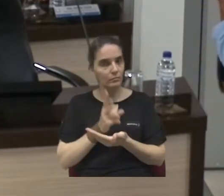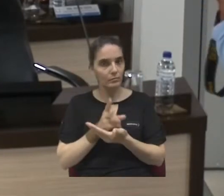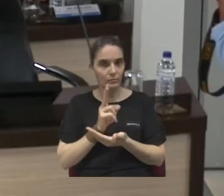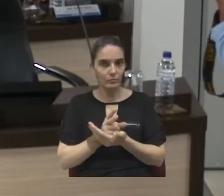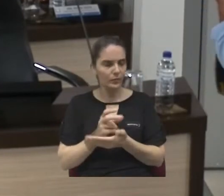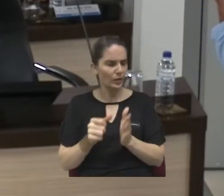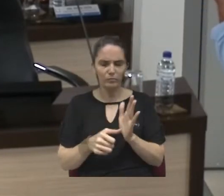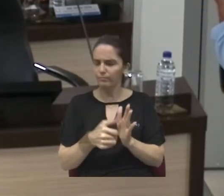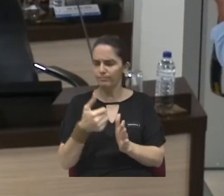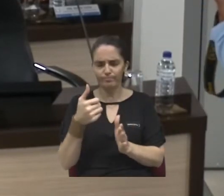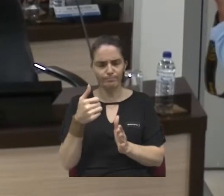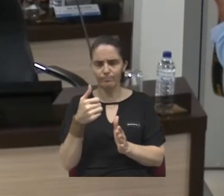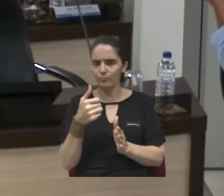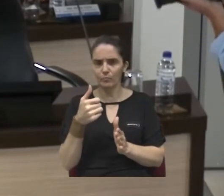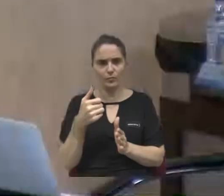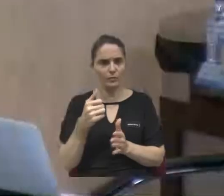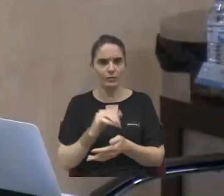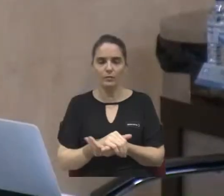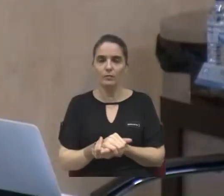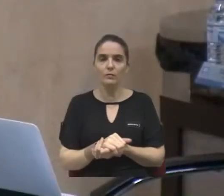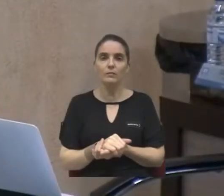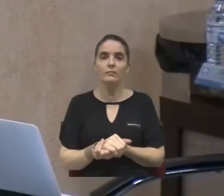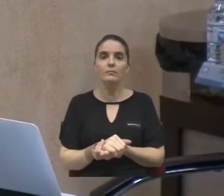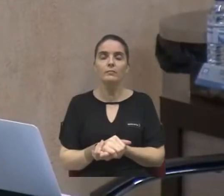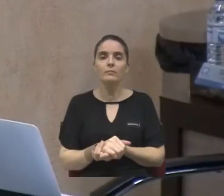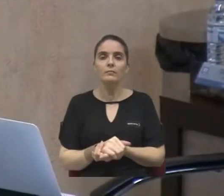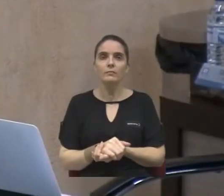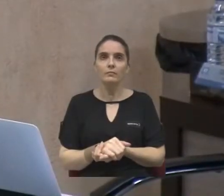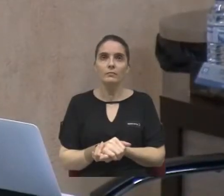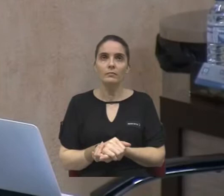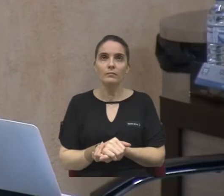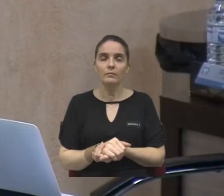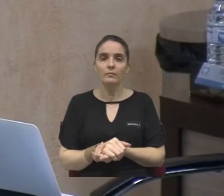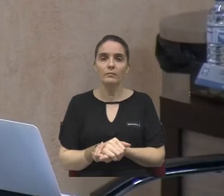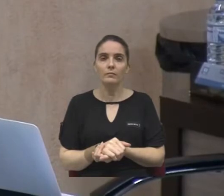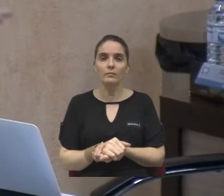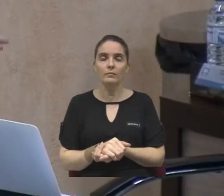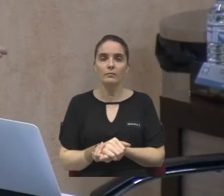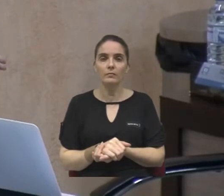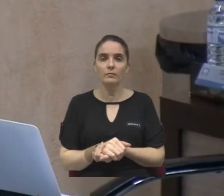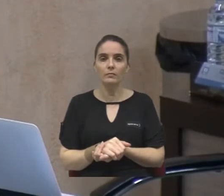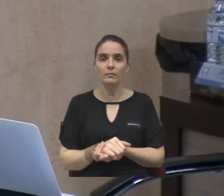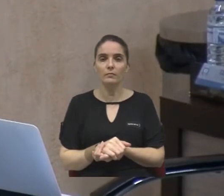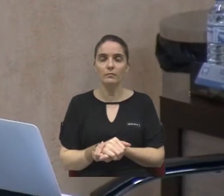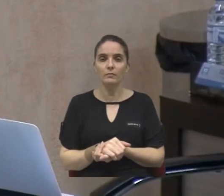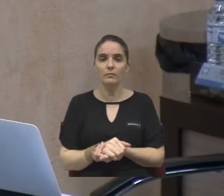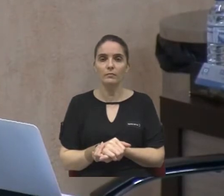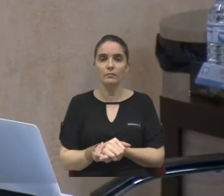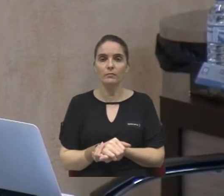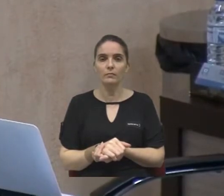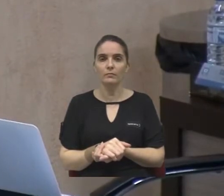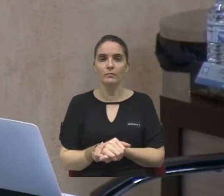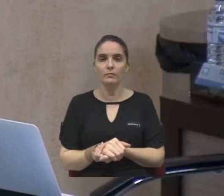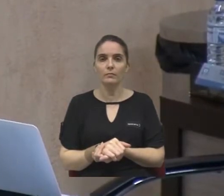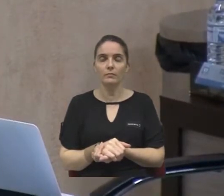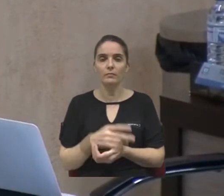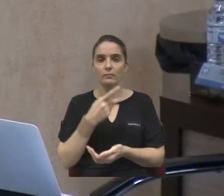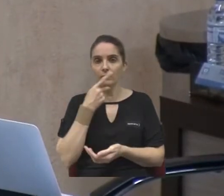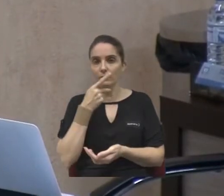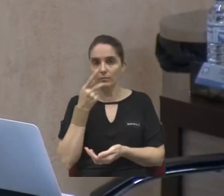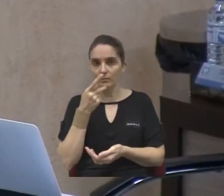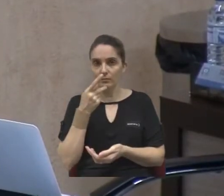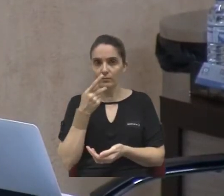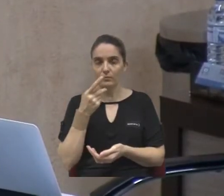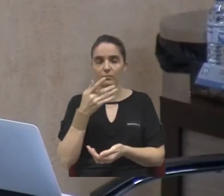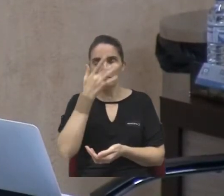que abordamos qualquer que seja o assunto relacionado ao TEA, aos portadores de